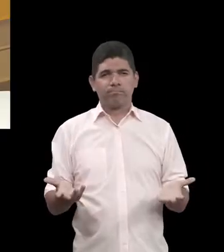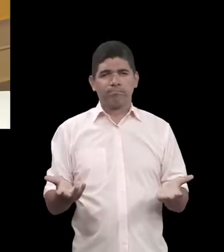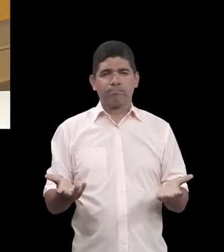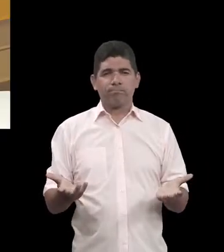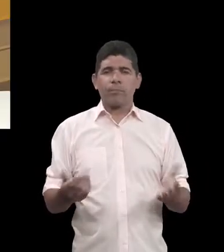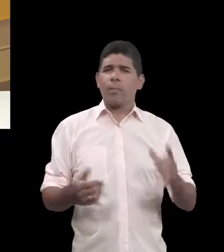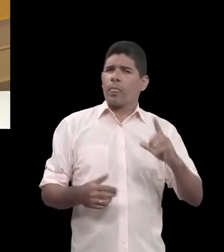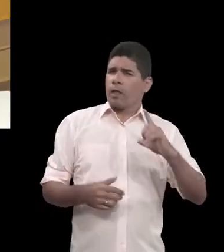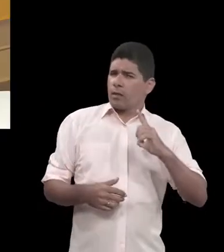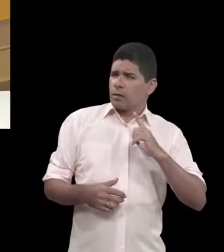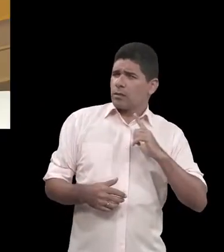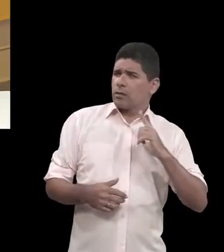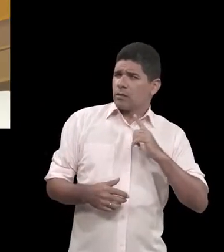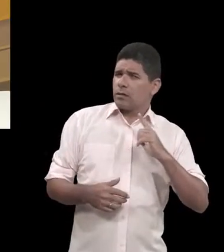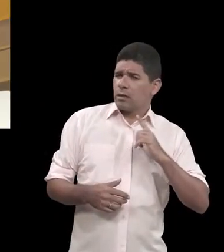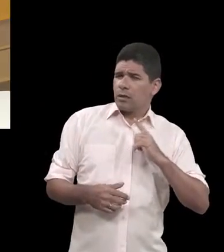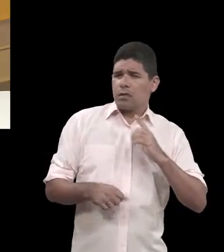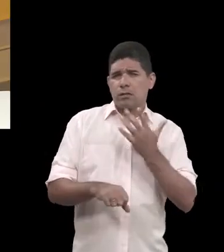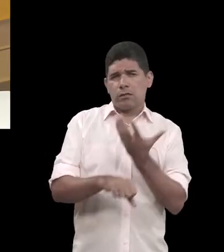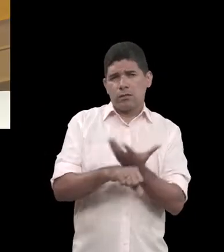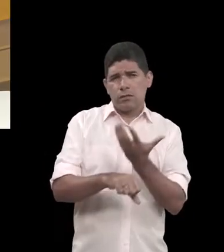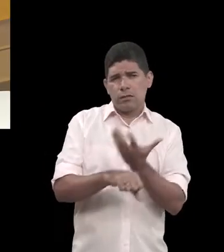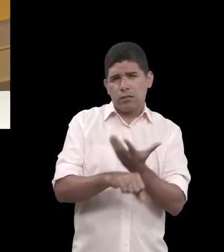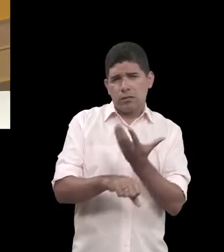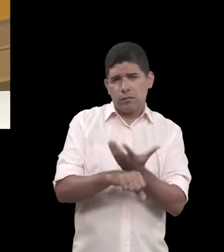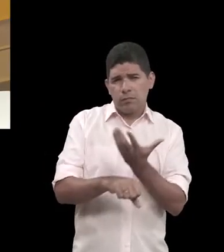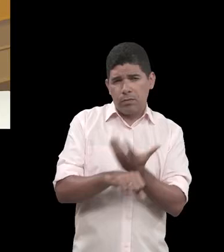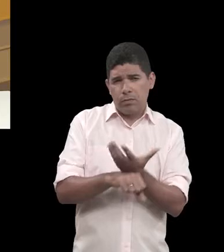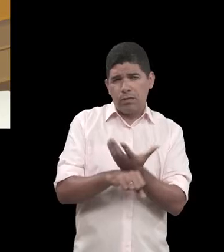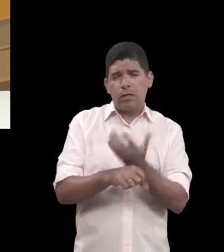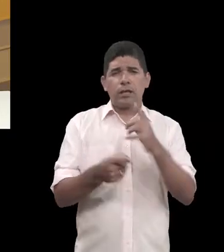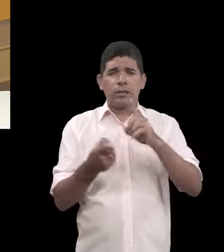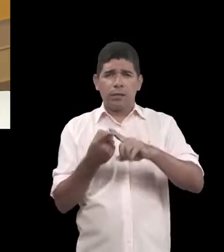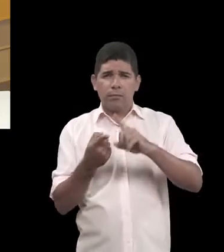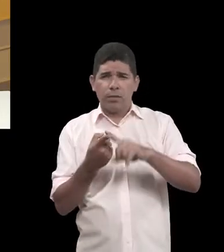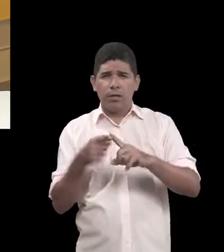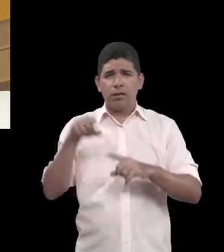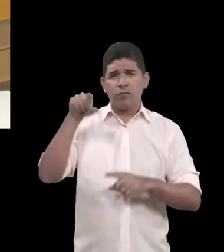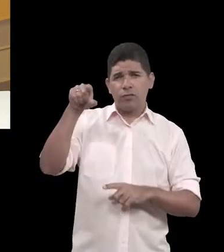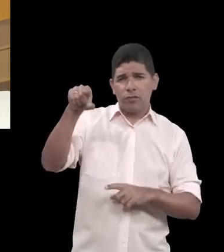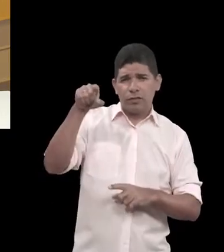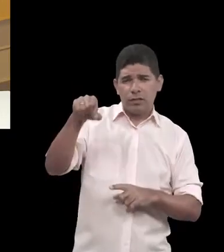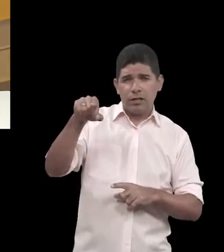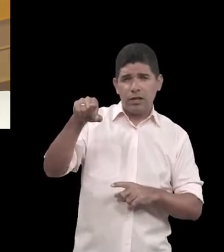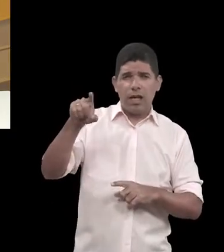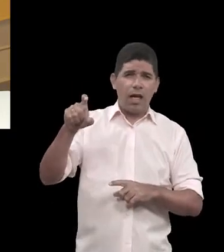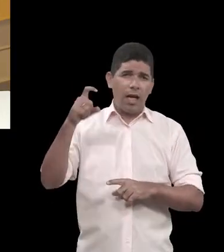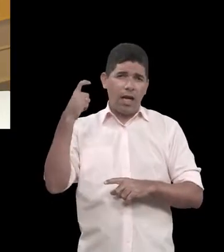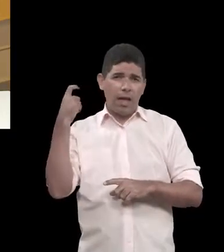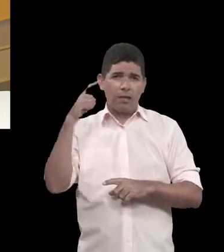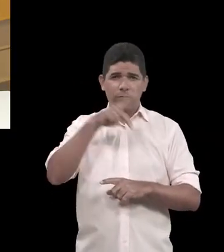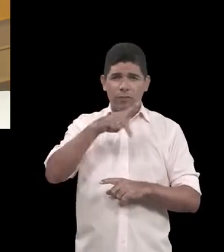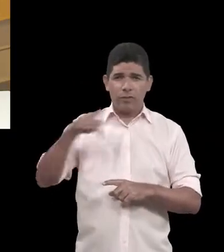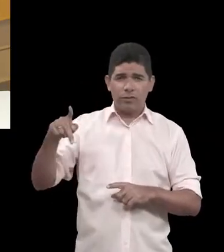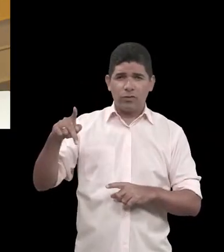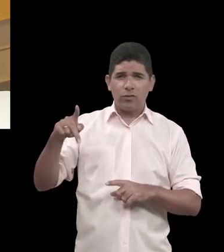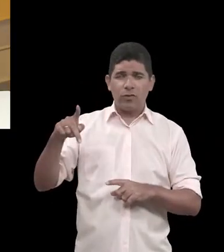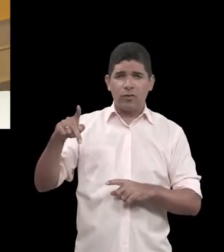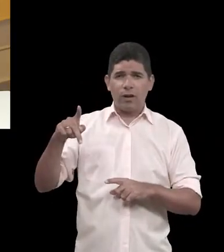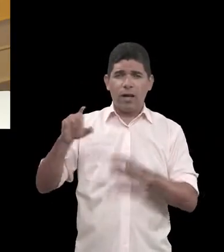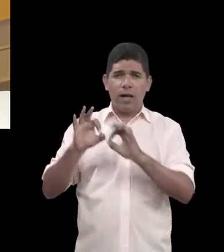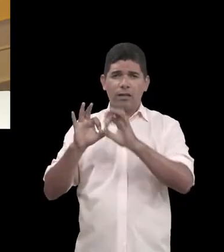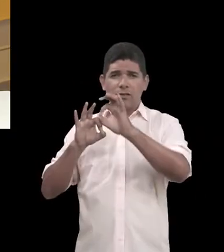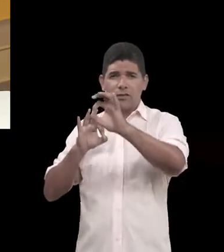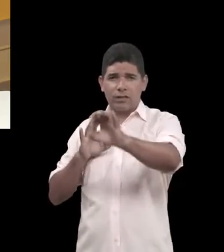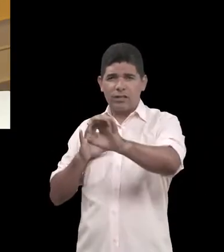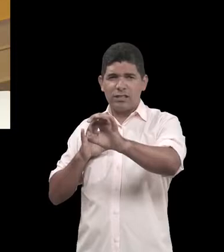alguma disciplina, né? E hoje a senhora também já foi professora na área de EAD, algum tipo de formação também nessa área para complementar